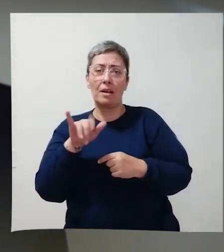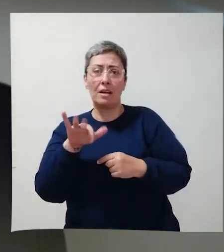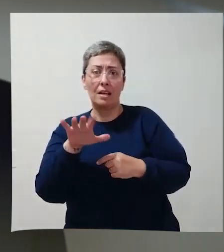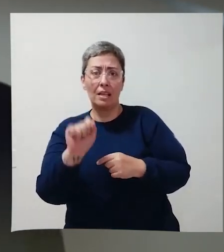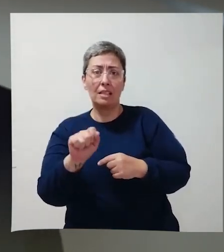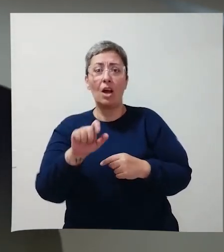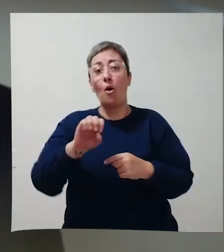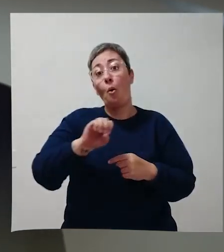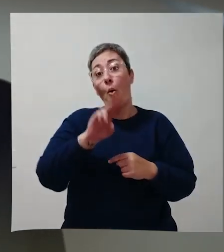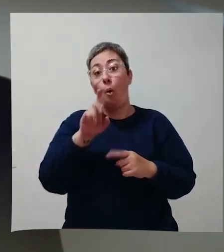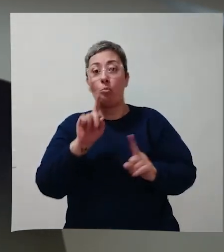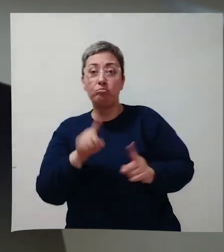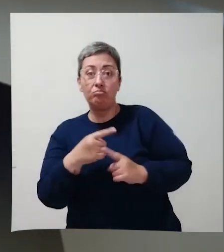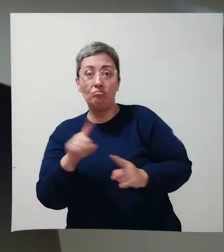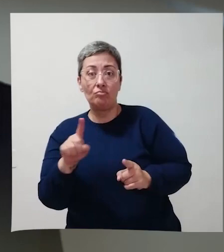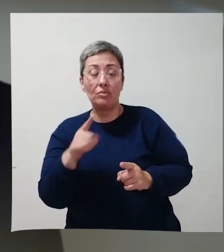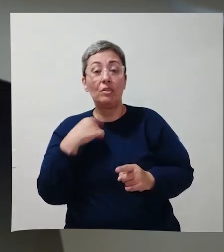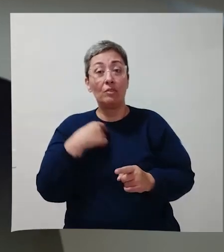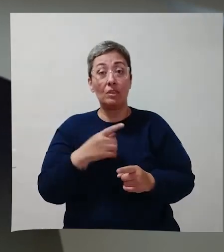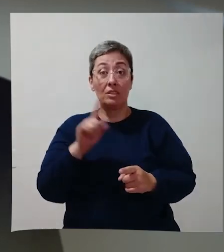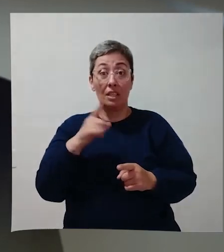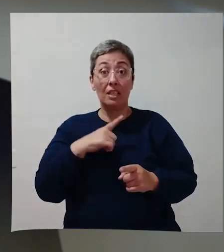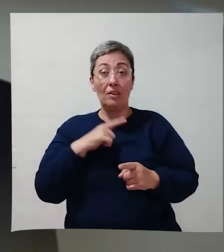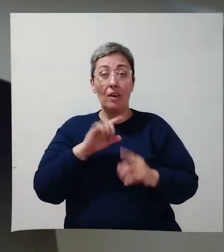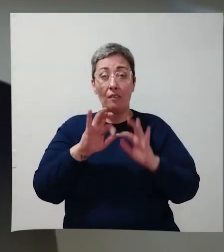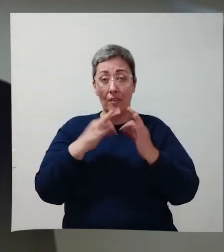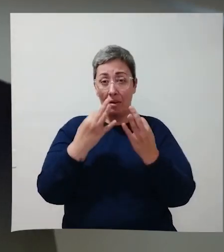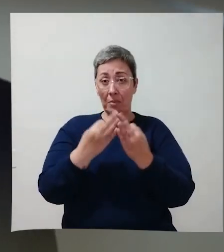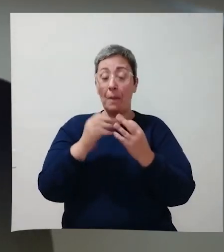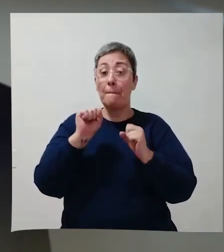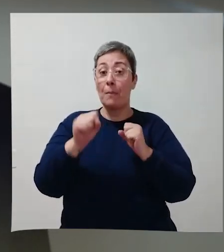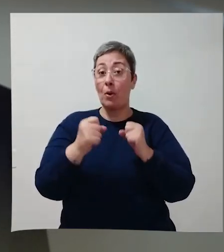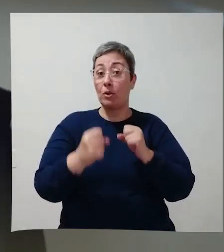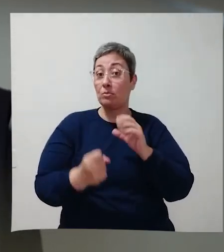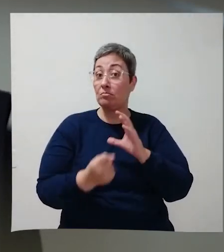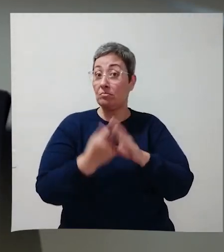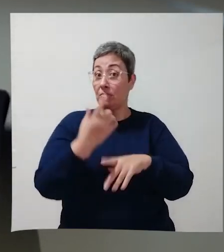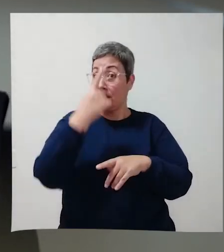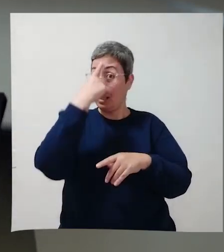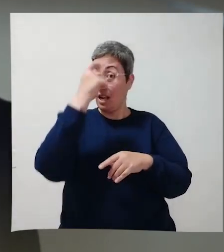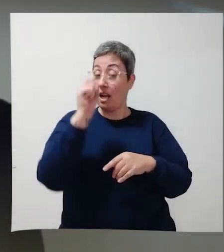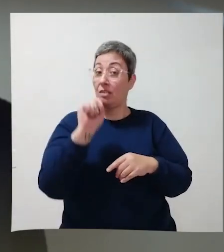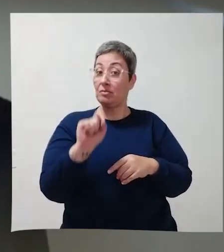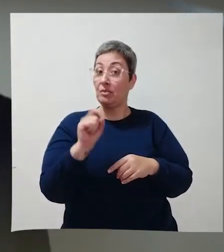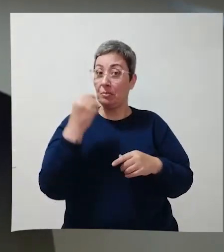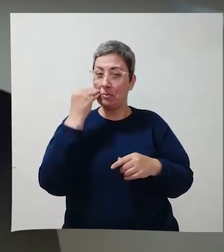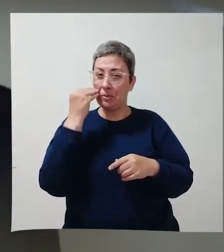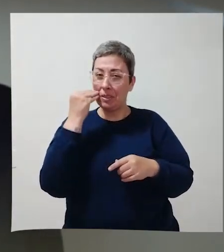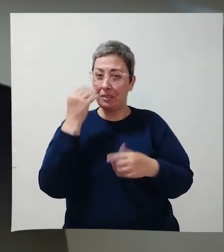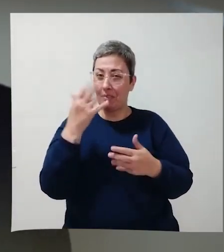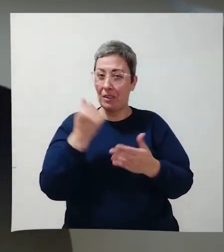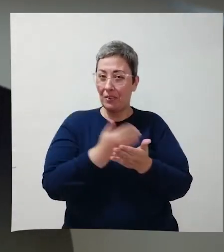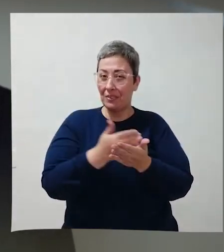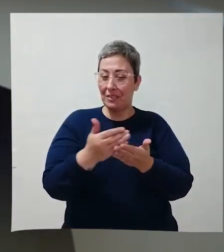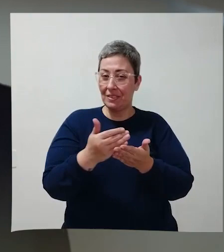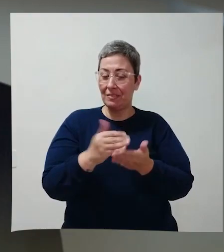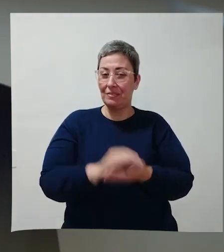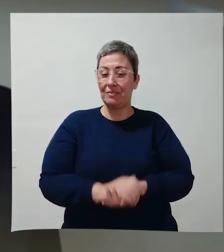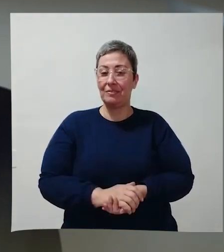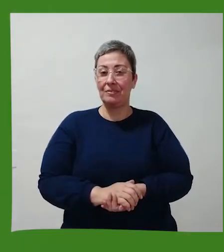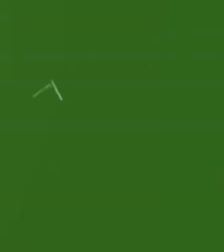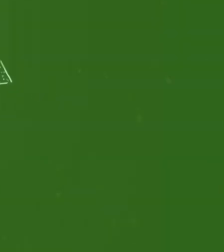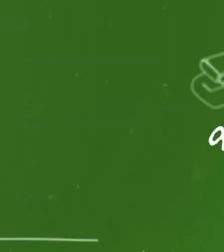parlenda ou cantiga? Você e suas famílias poderão criar um. Que tal? Vamos tentar? O programa vai